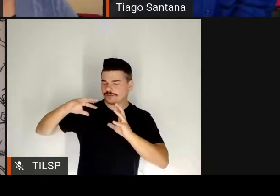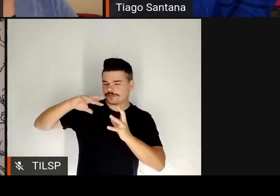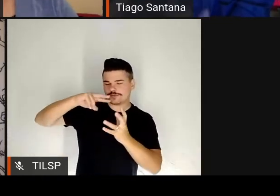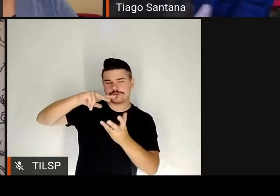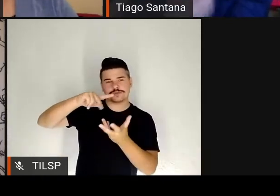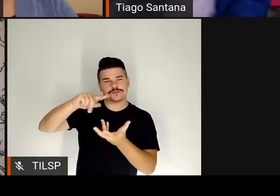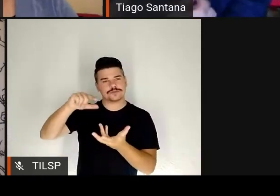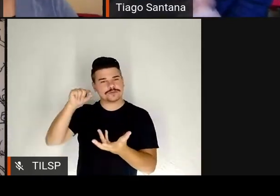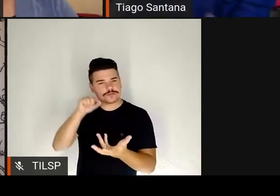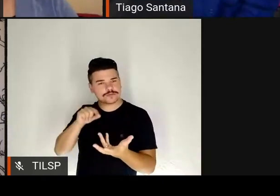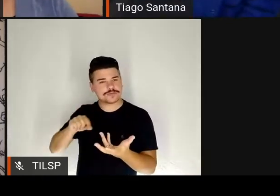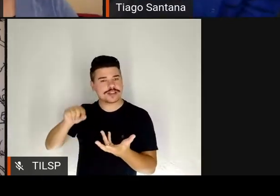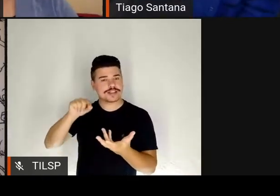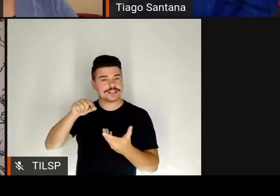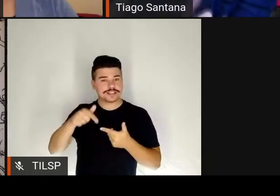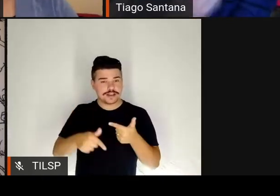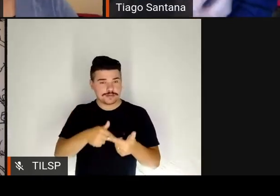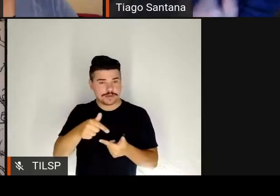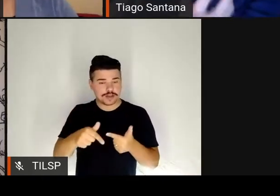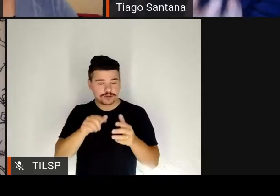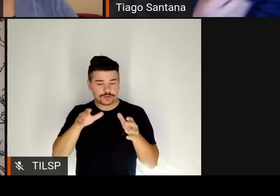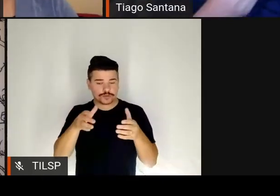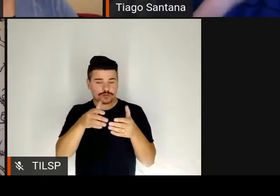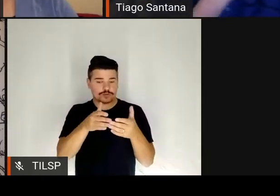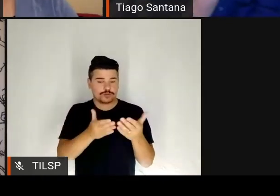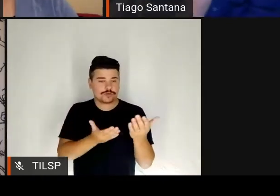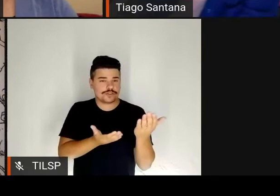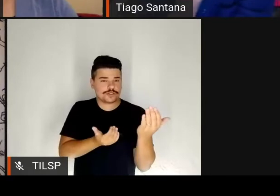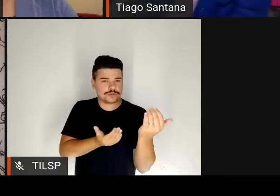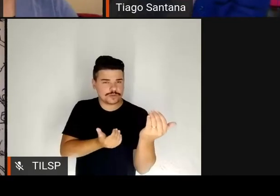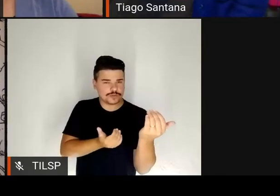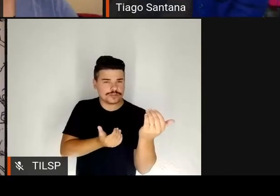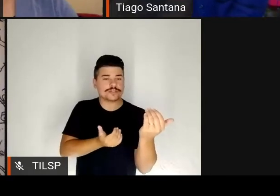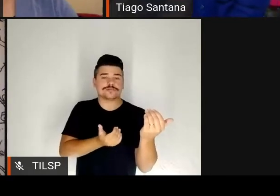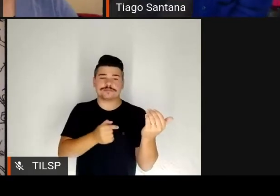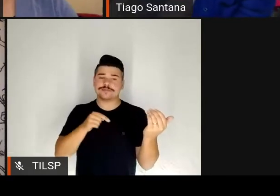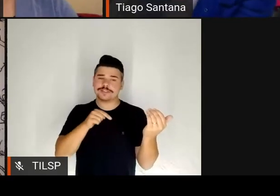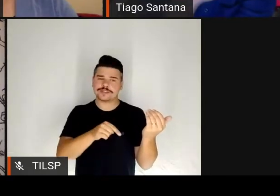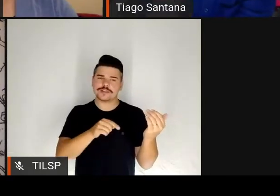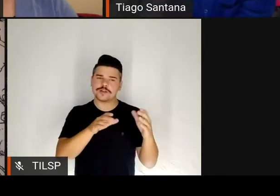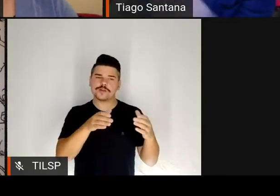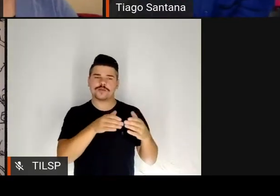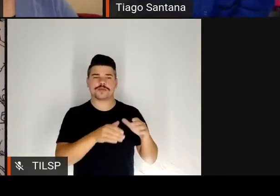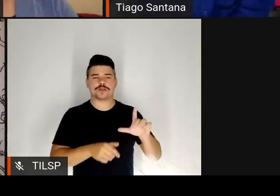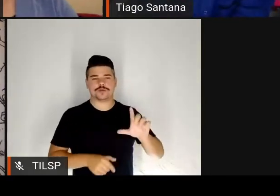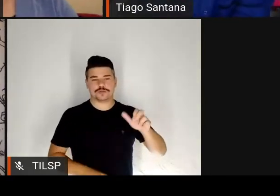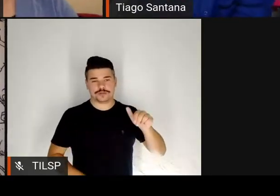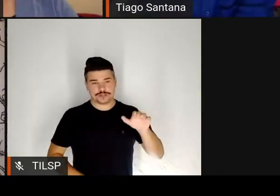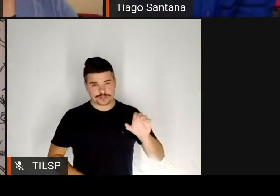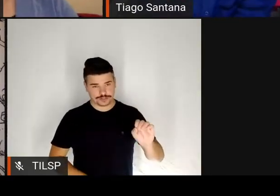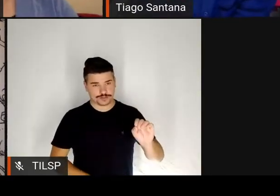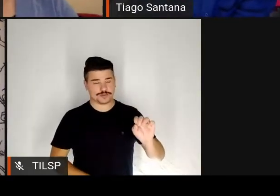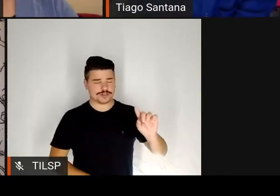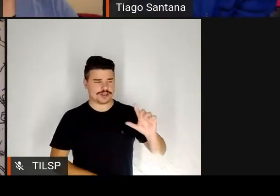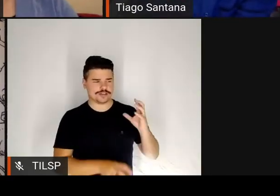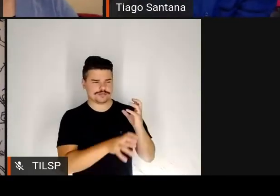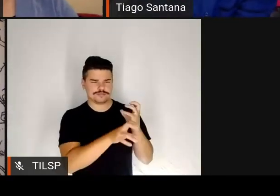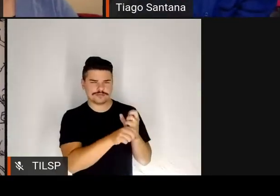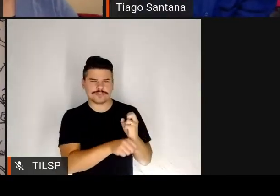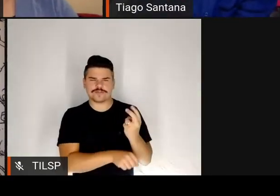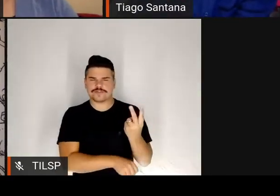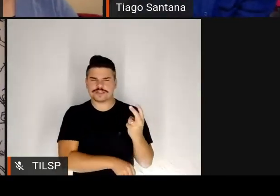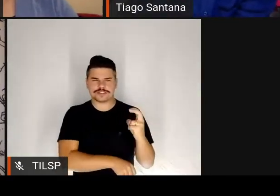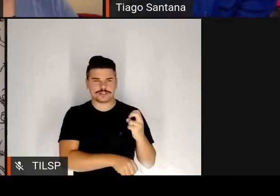essa obra da juventude, como o Sérgio disse, que é uma obra de juventude, né, Sérgio, a obra do Luciano, né, que aí os seus 20, 25, enfim, anos, né,